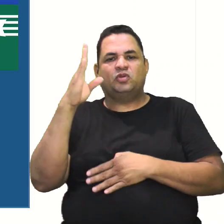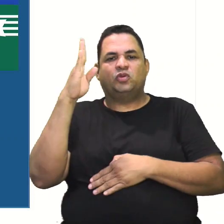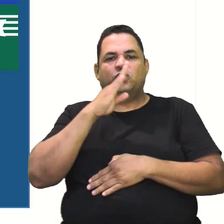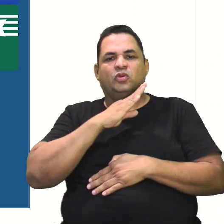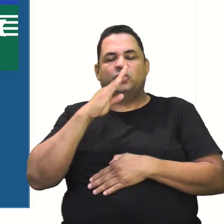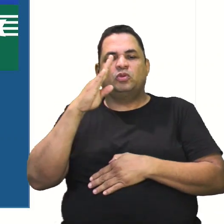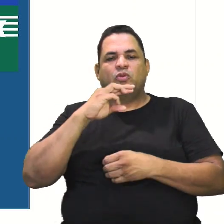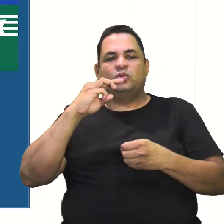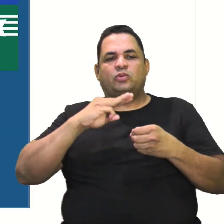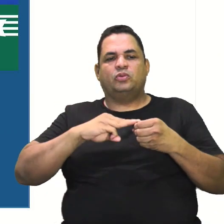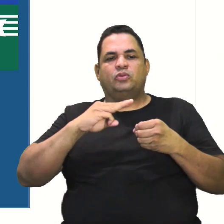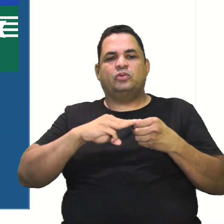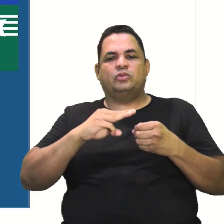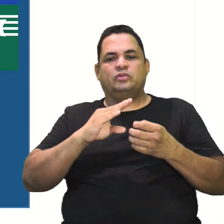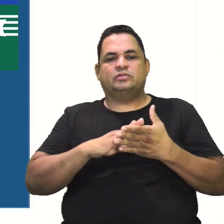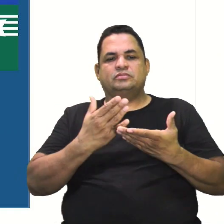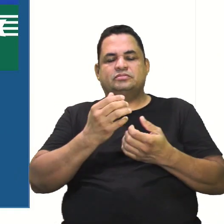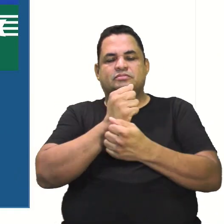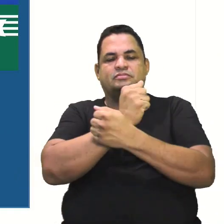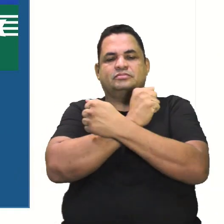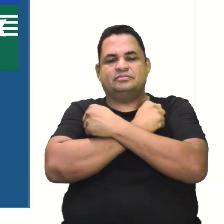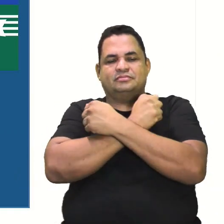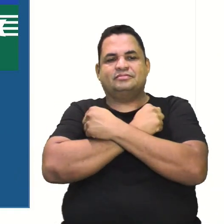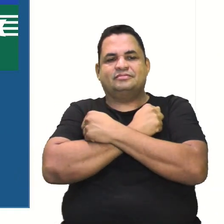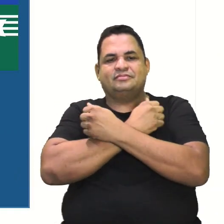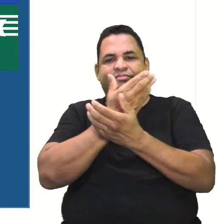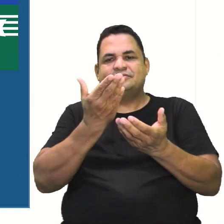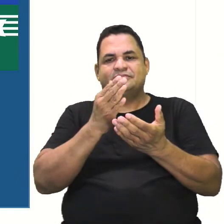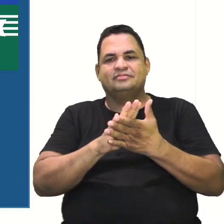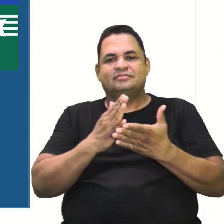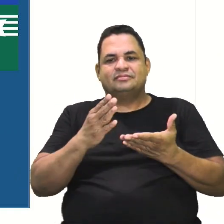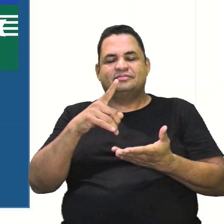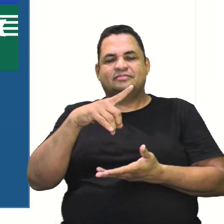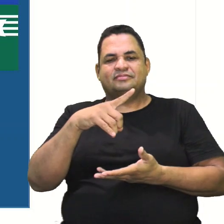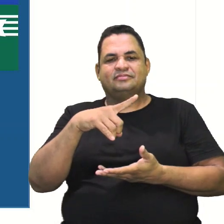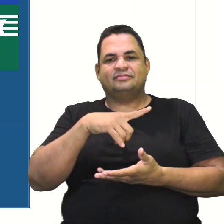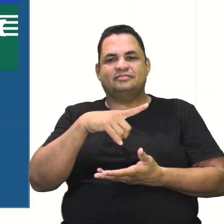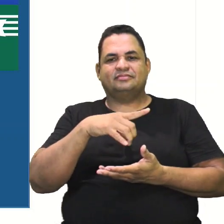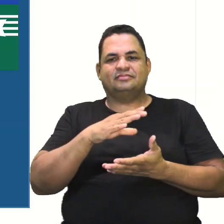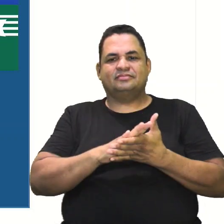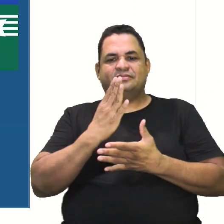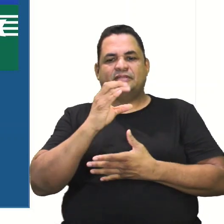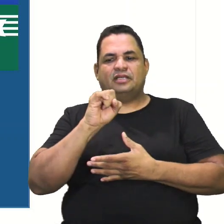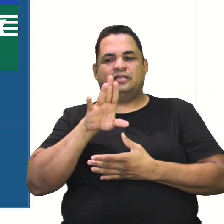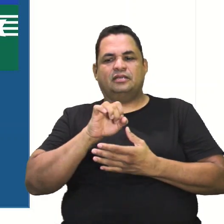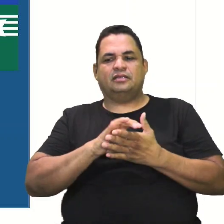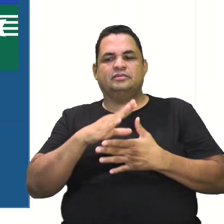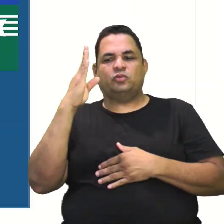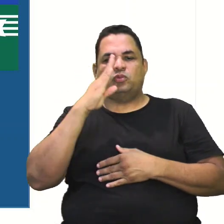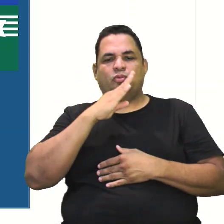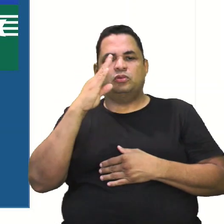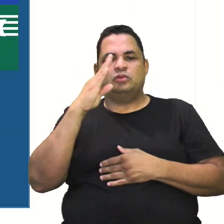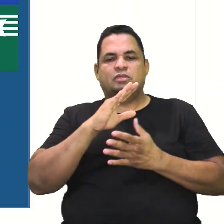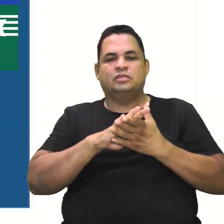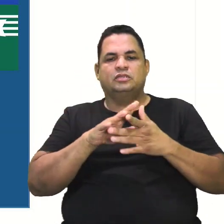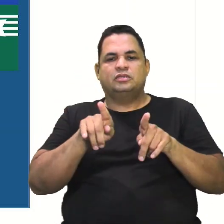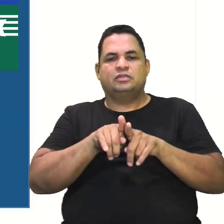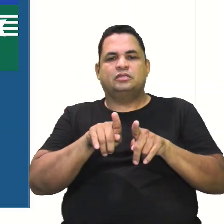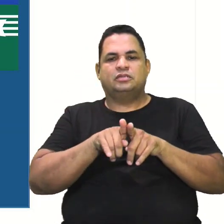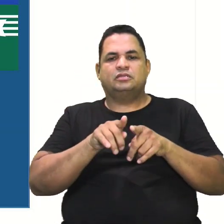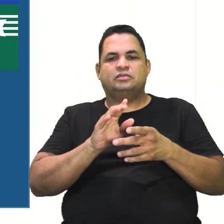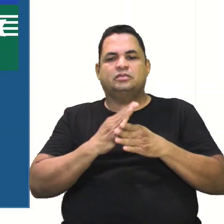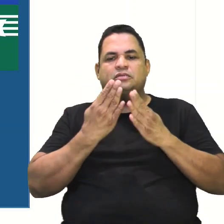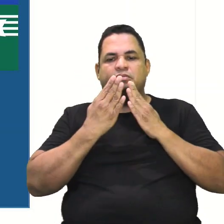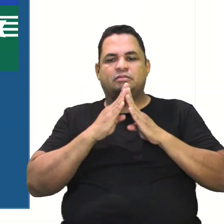Pimenta Bueno. E aí, um beijo e abraço para os alunos aí que compõem a CRED Pimenta Bueno. Também a